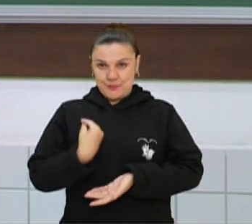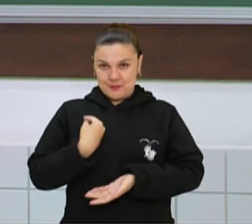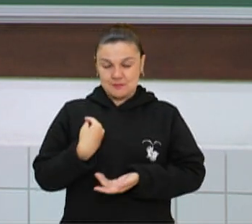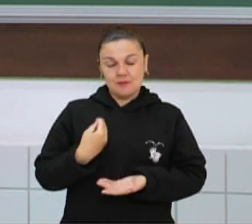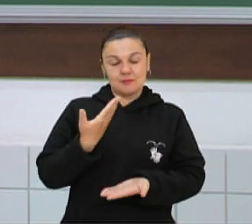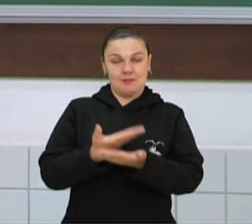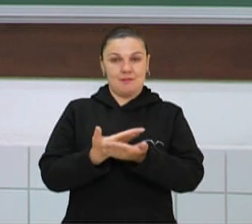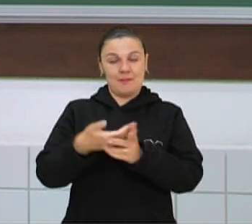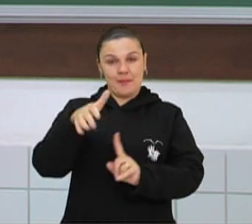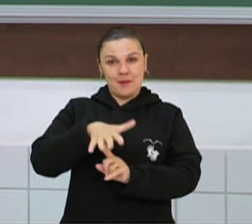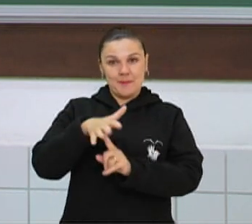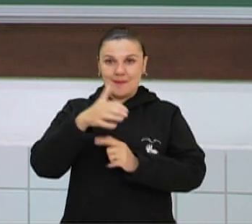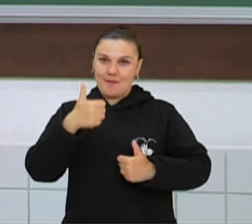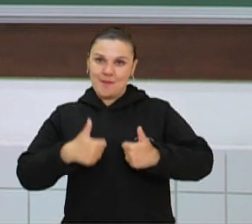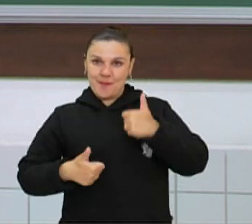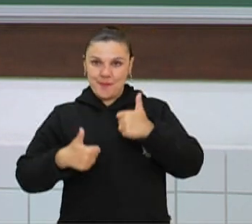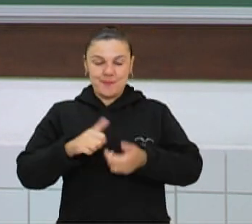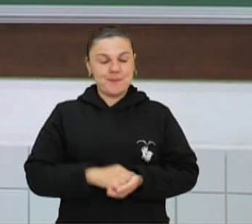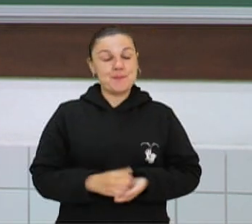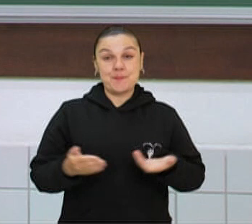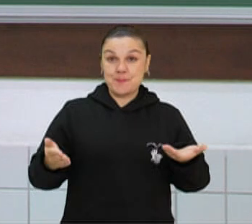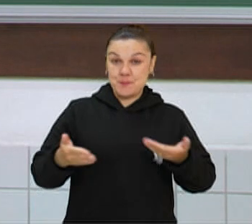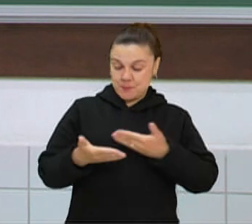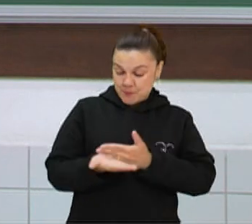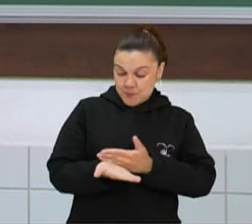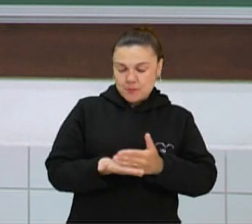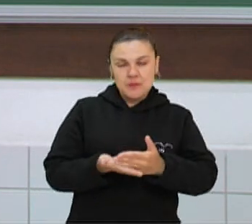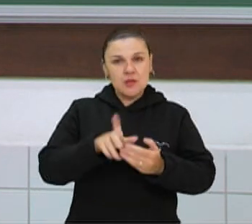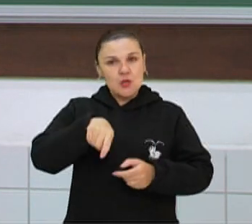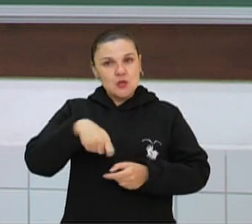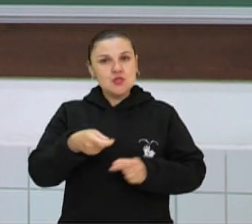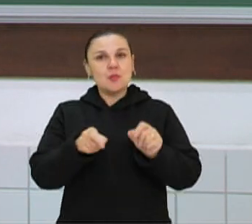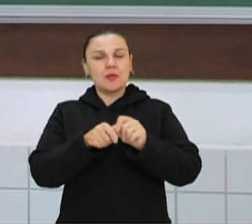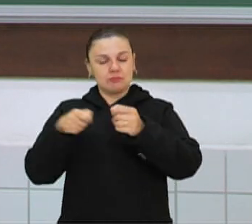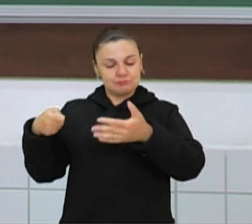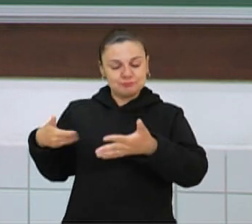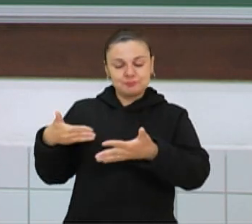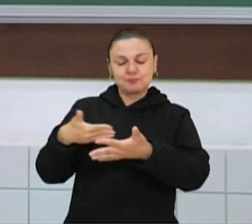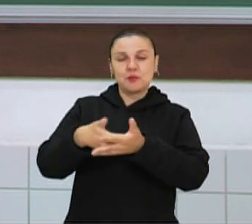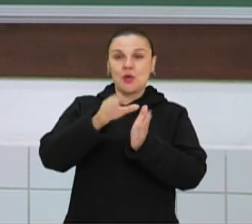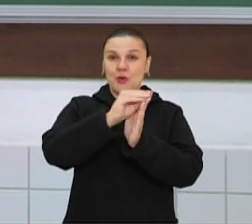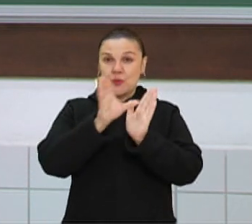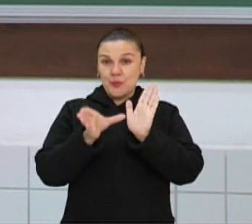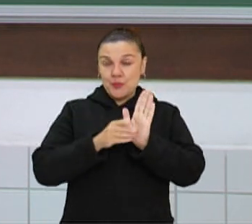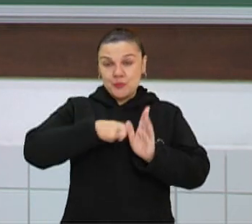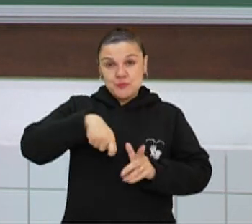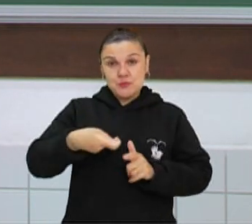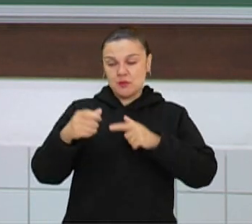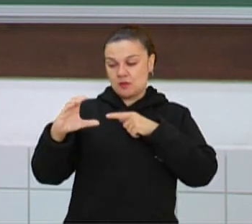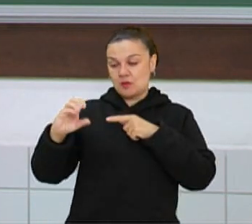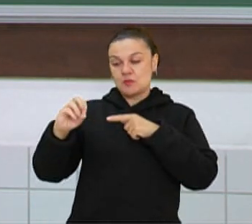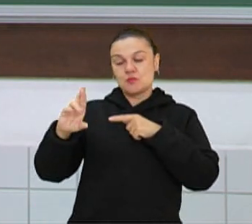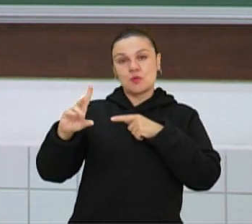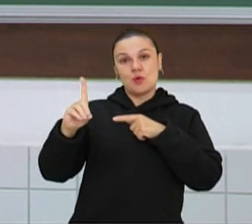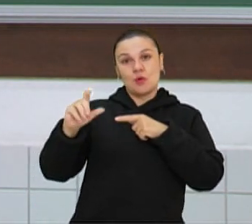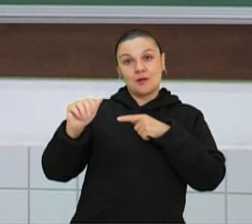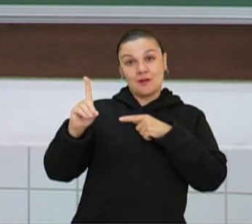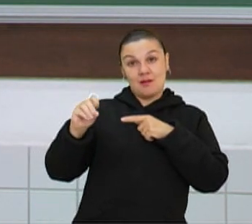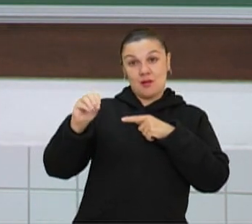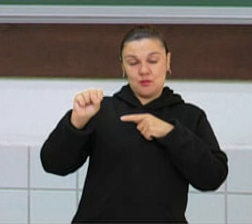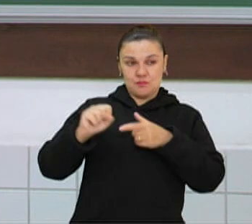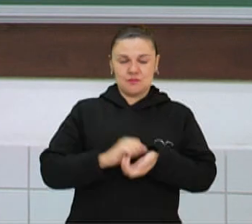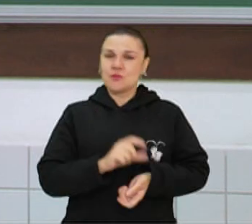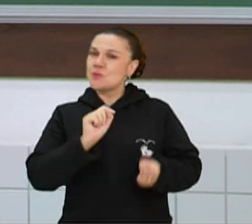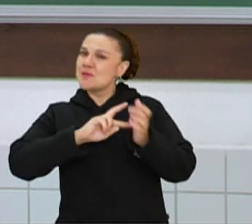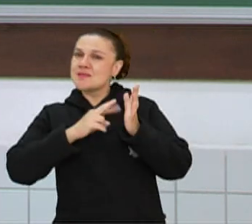Aula Paraná. Tudo beleza? Então hoje nós vamos começar a falar um pouquinho sobre a retomada de conteúdos sobre os cordados, tudo bem?